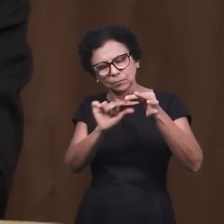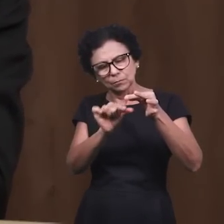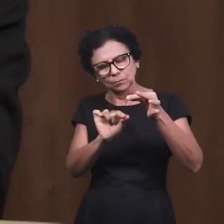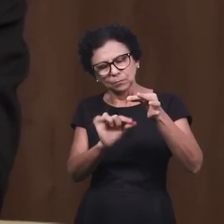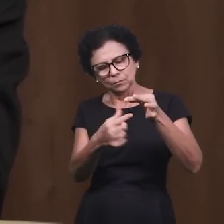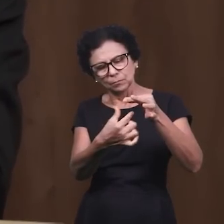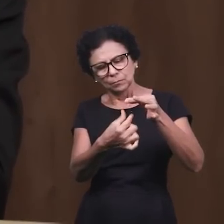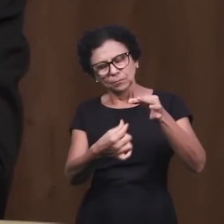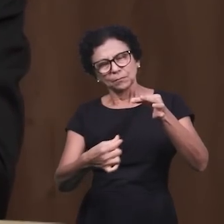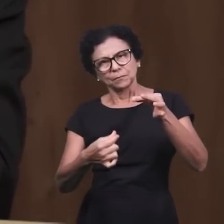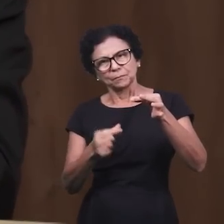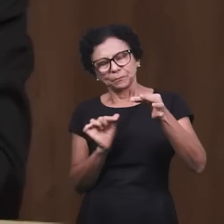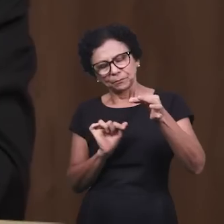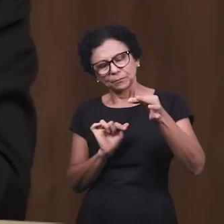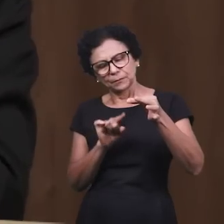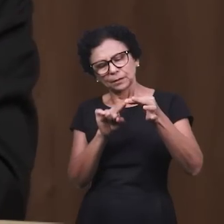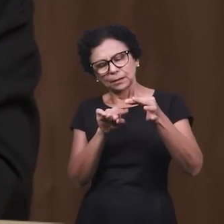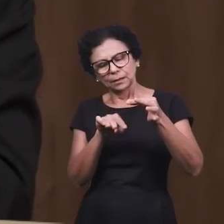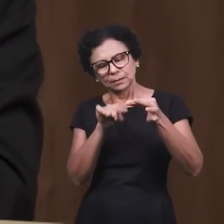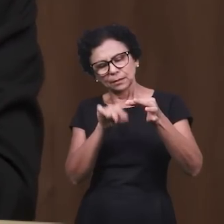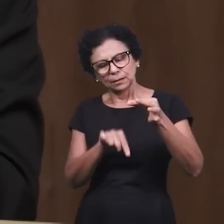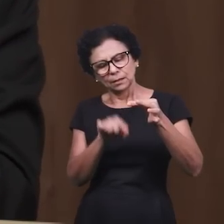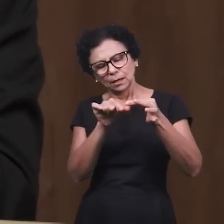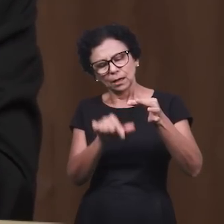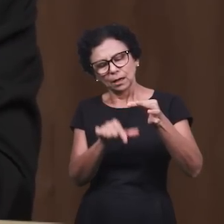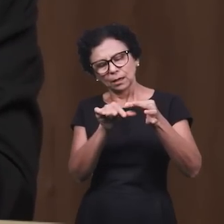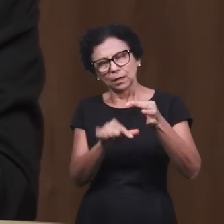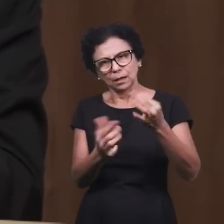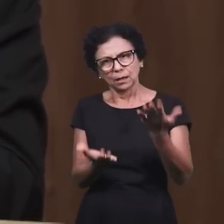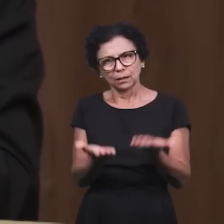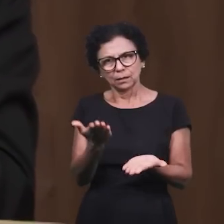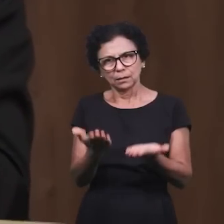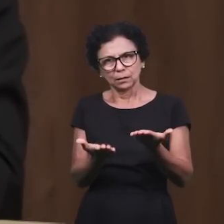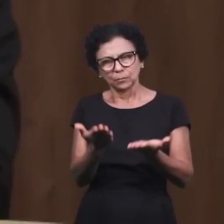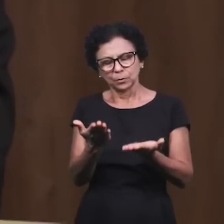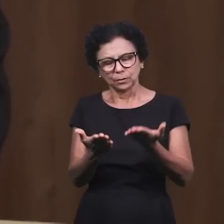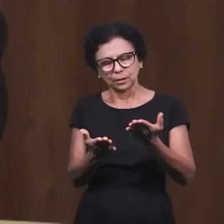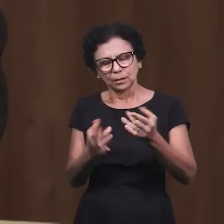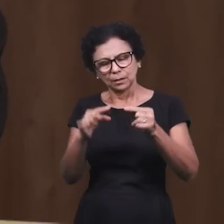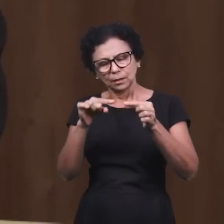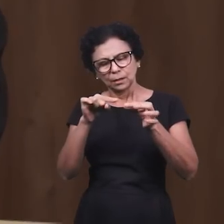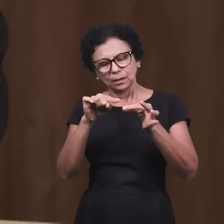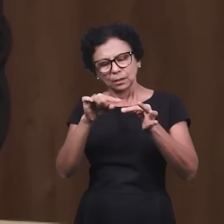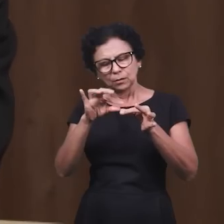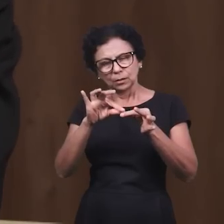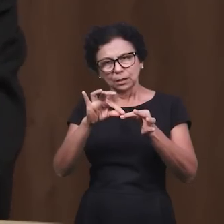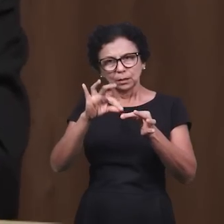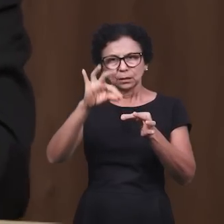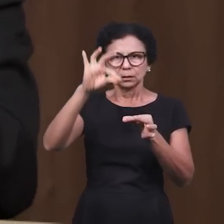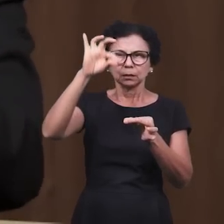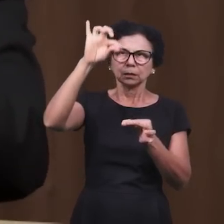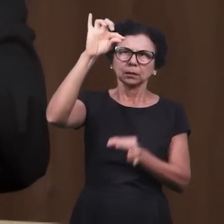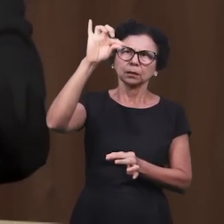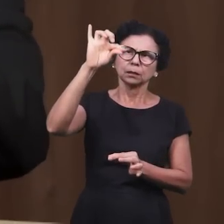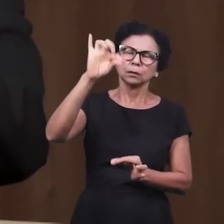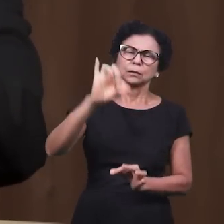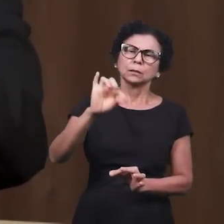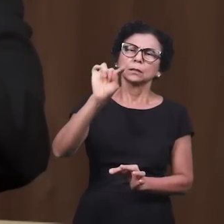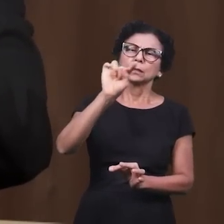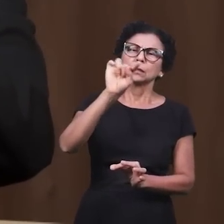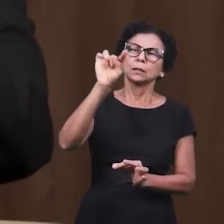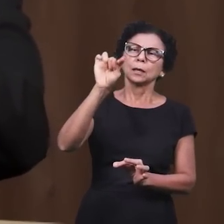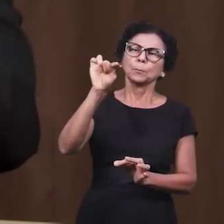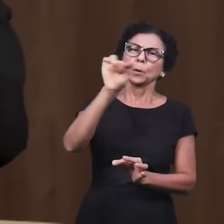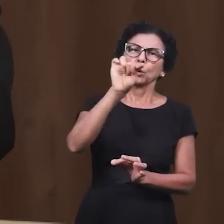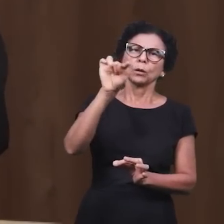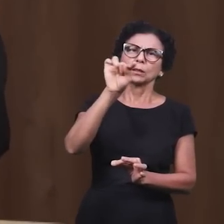ponta, que a ponta também ela é acrescentada, nas batalhas eles faziam isso, que é a ponta de cobre,